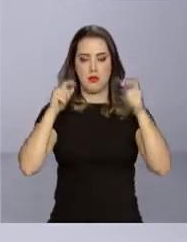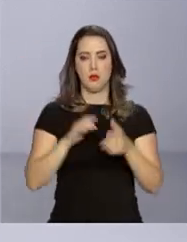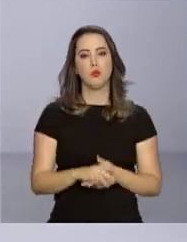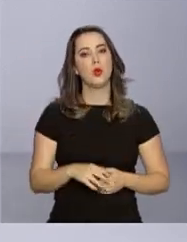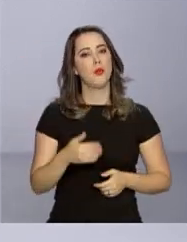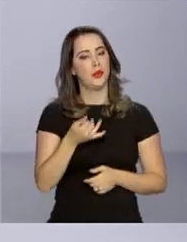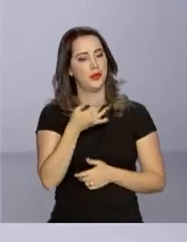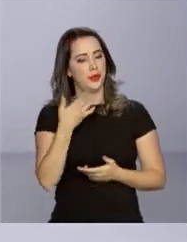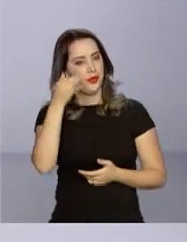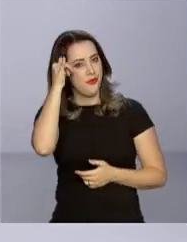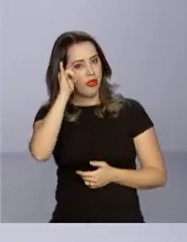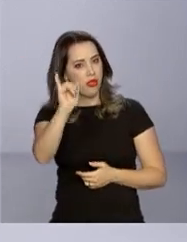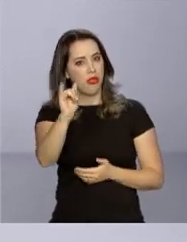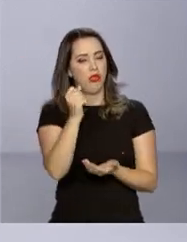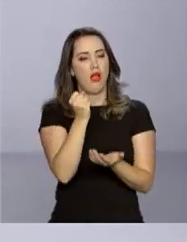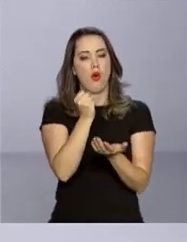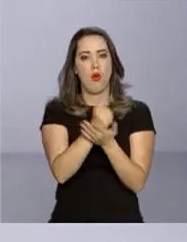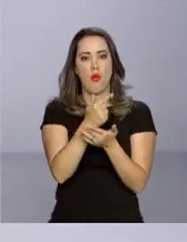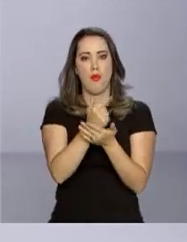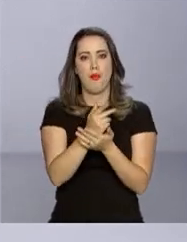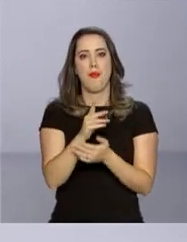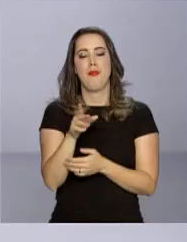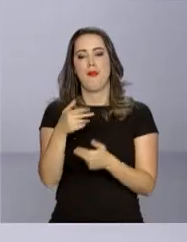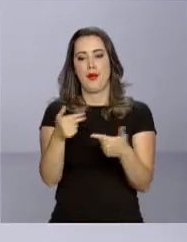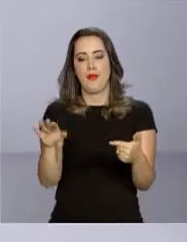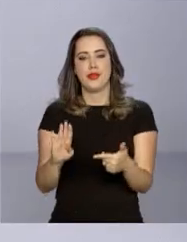para não comprar mercadorias falsificadas